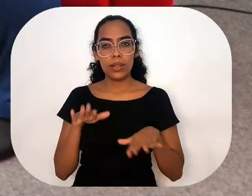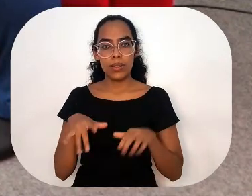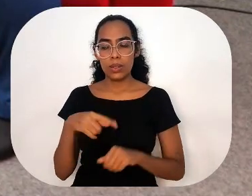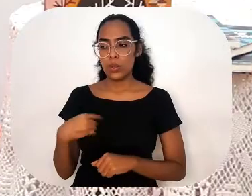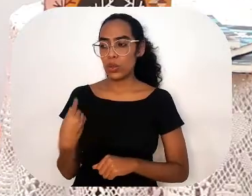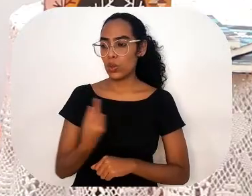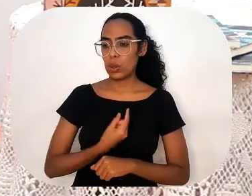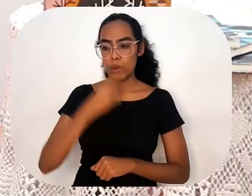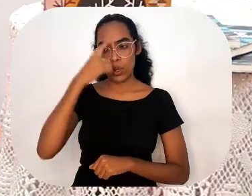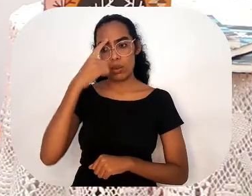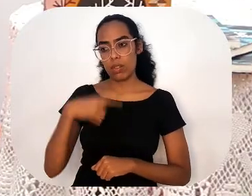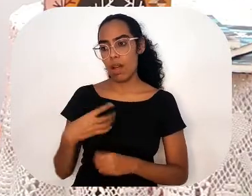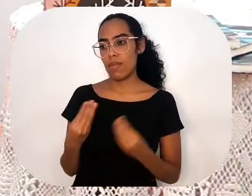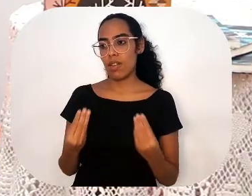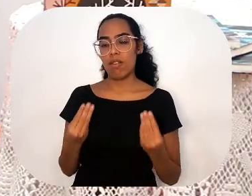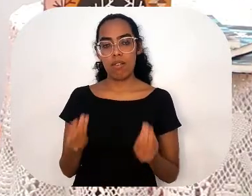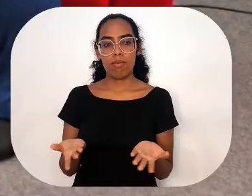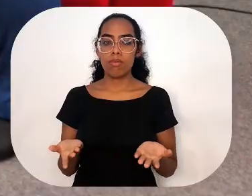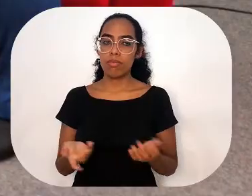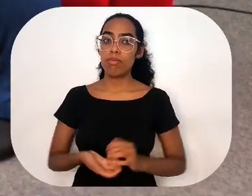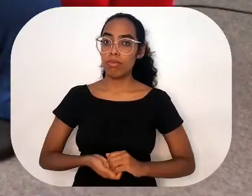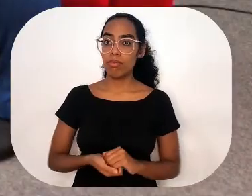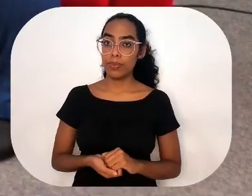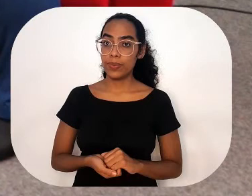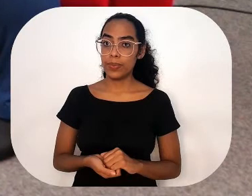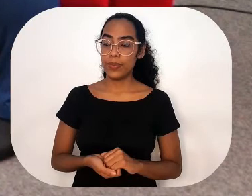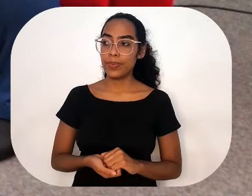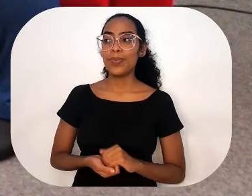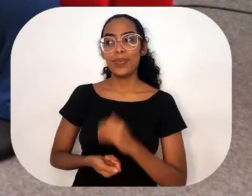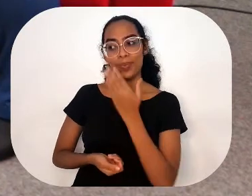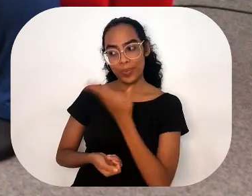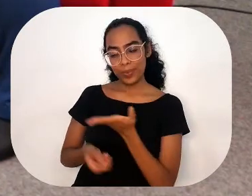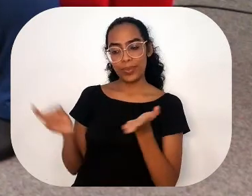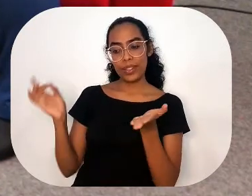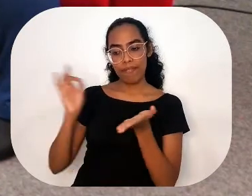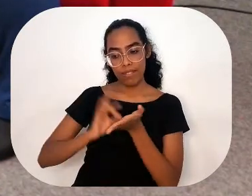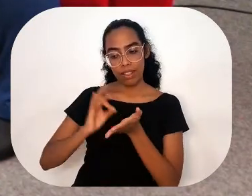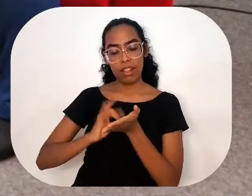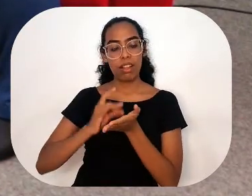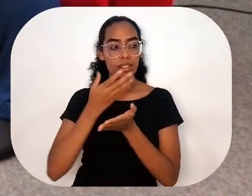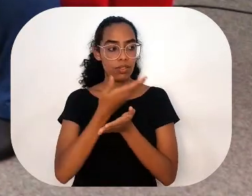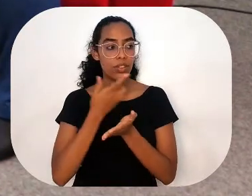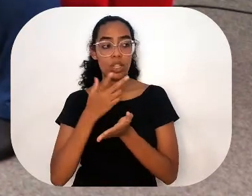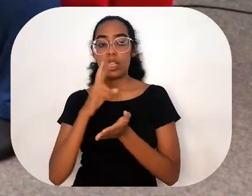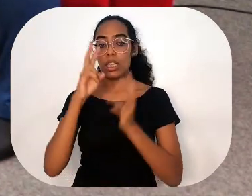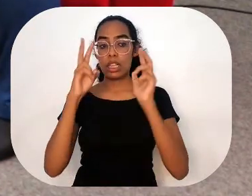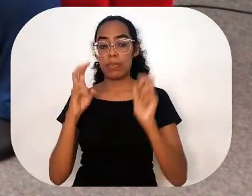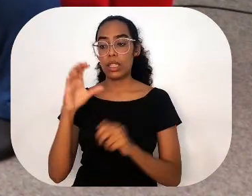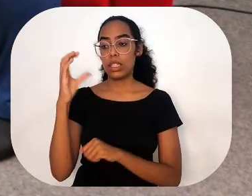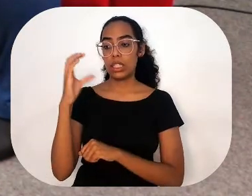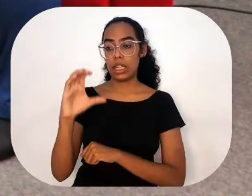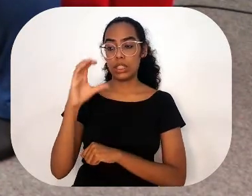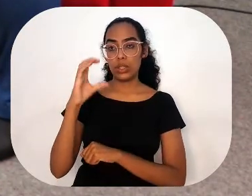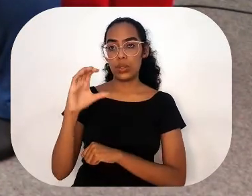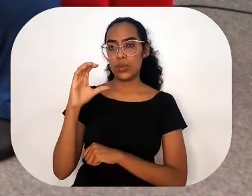que muitas vezes nós não saibamos disso né Cristina e quando você já saltou essa questão do científico